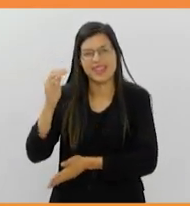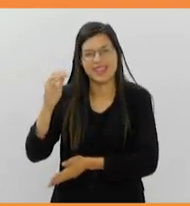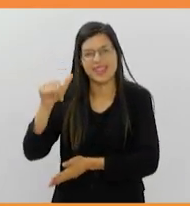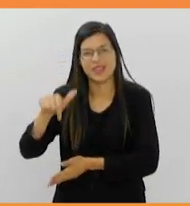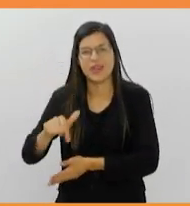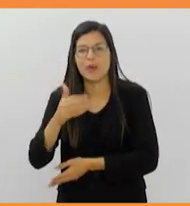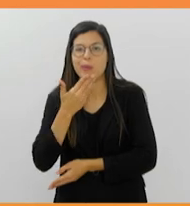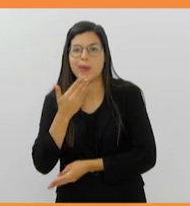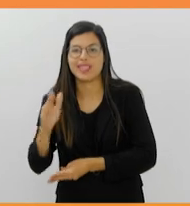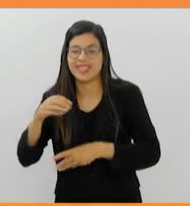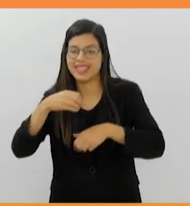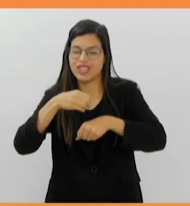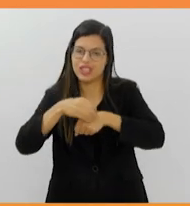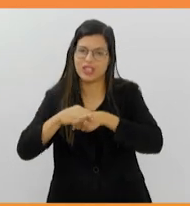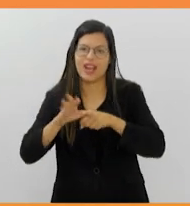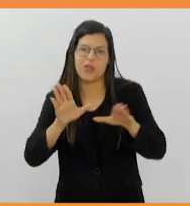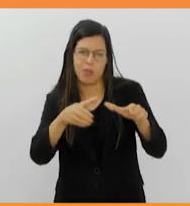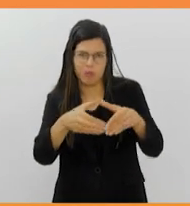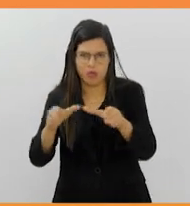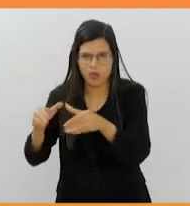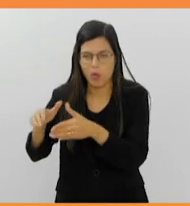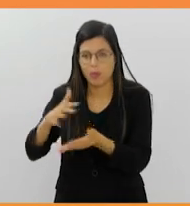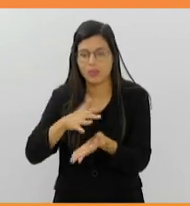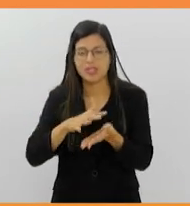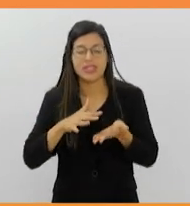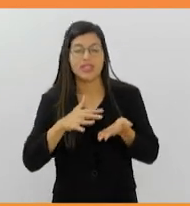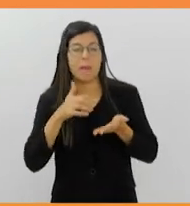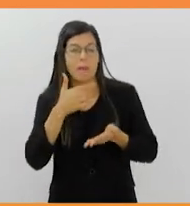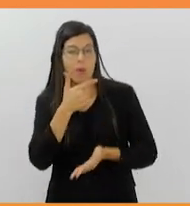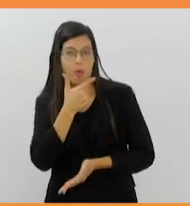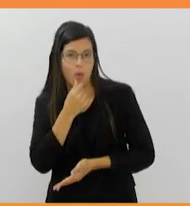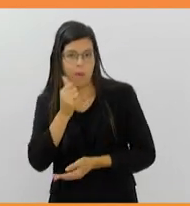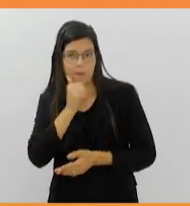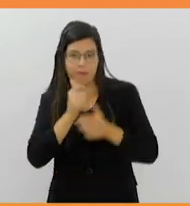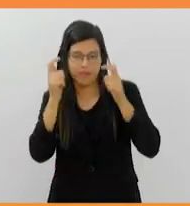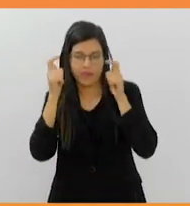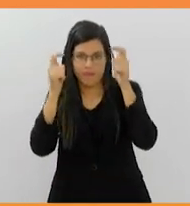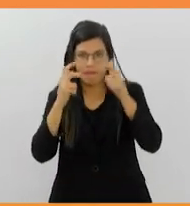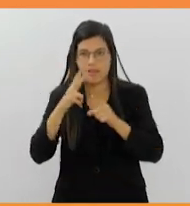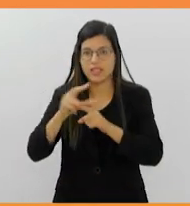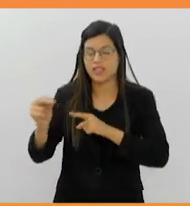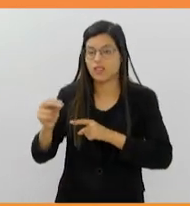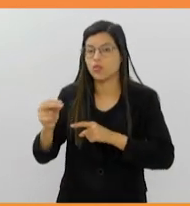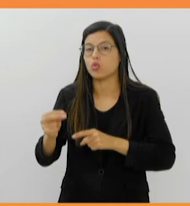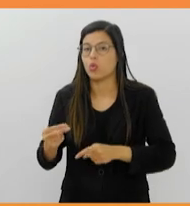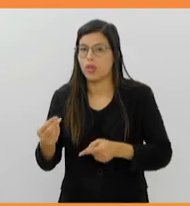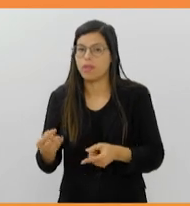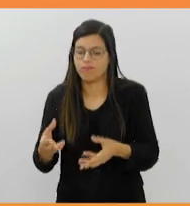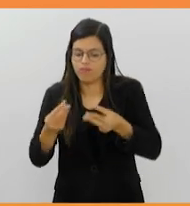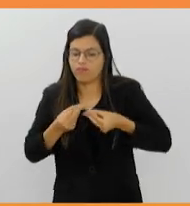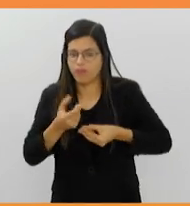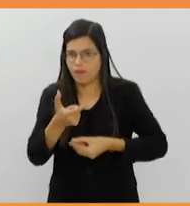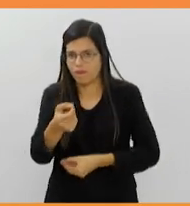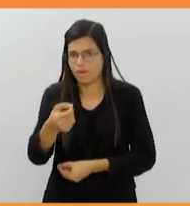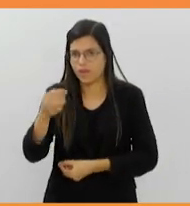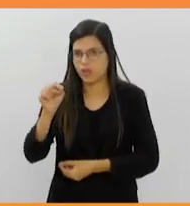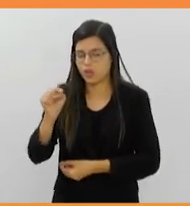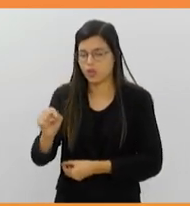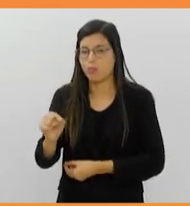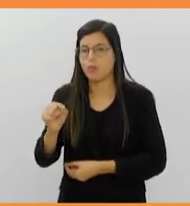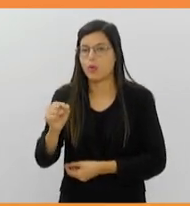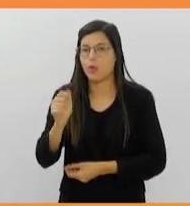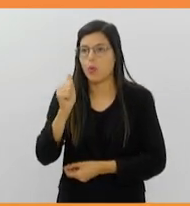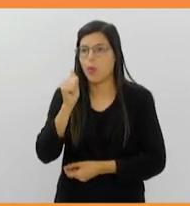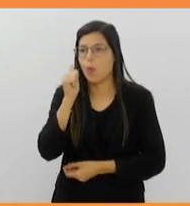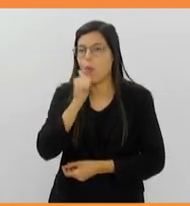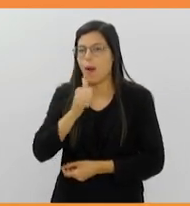candidatos são indicados pelas escolas. O Rei Momo e a Rainha vencedores vão ganhar R$ 20 mil cada. A princesa receberá